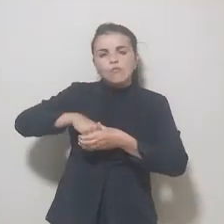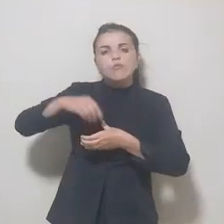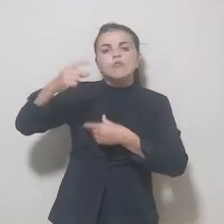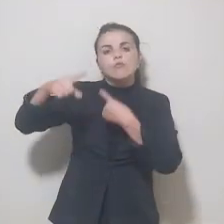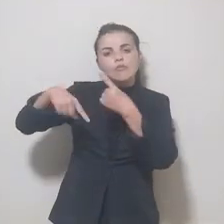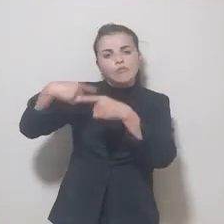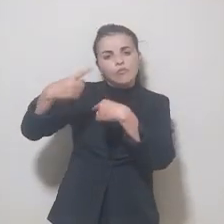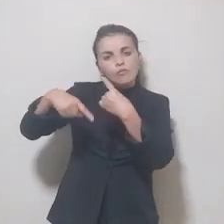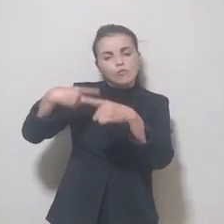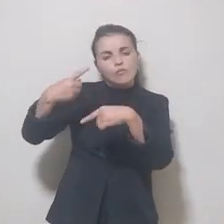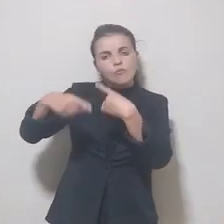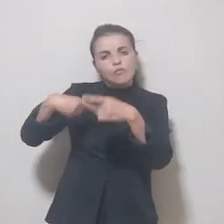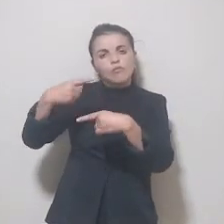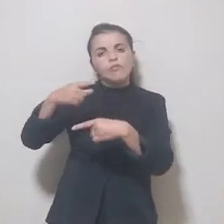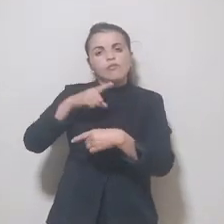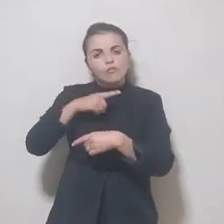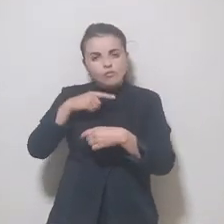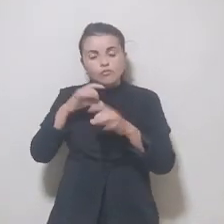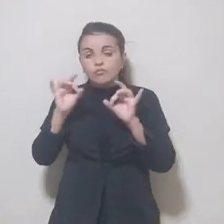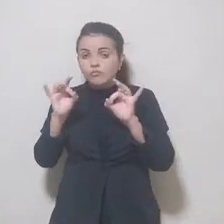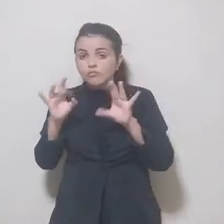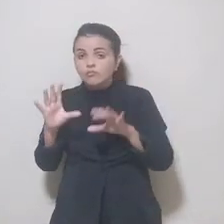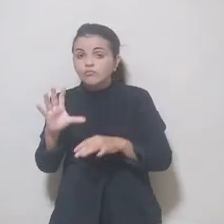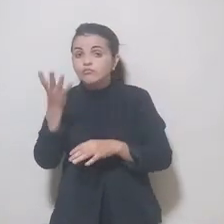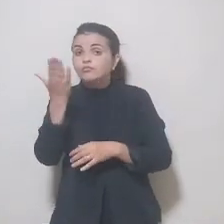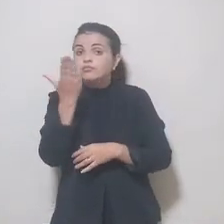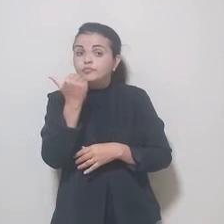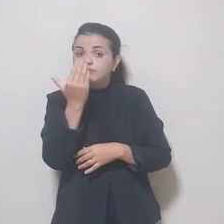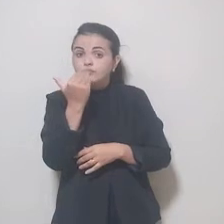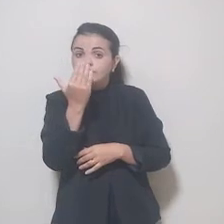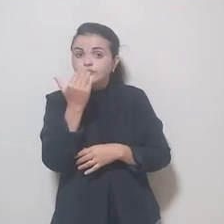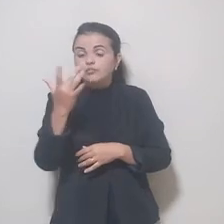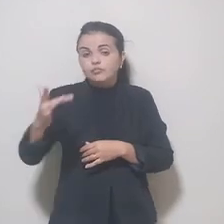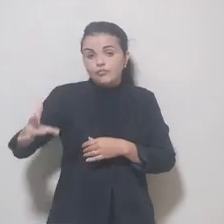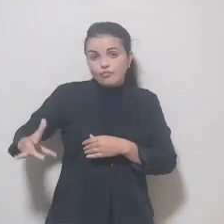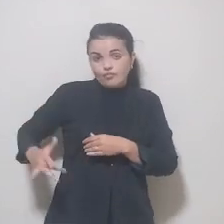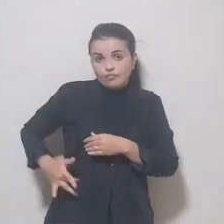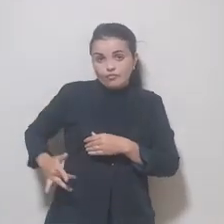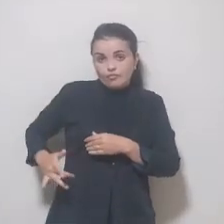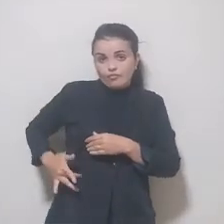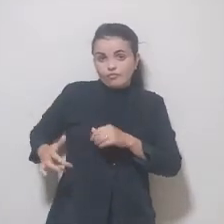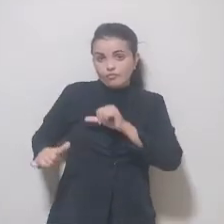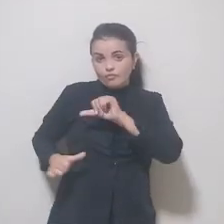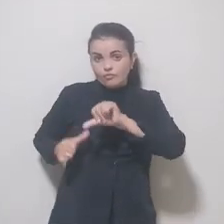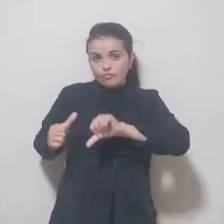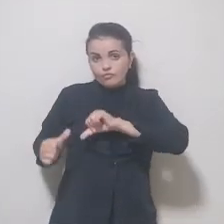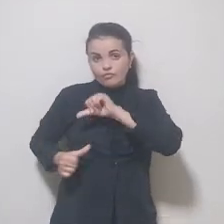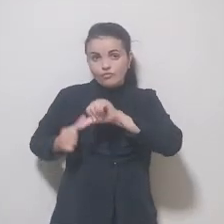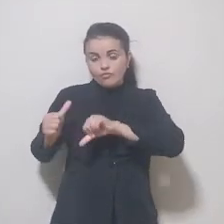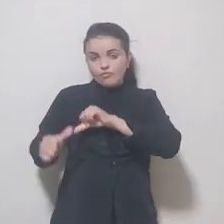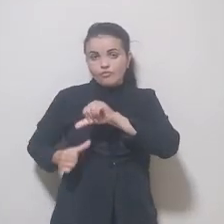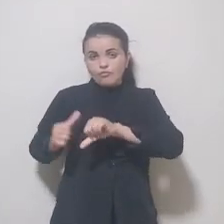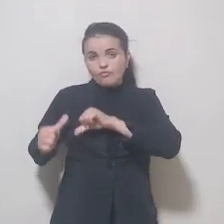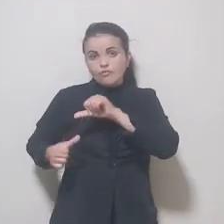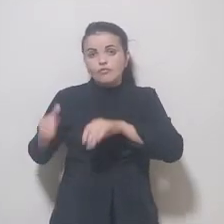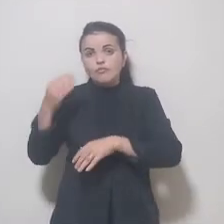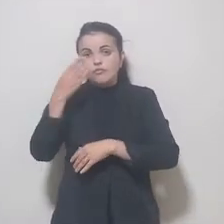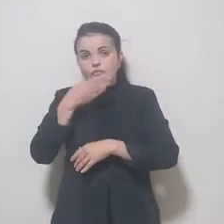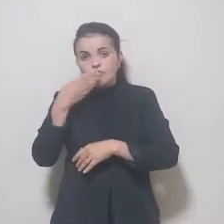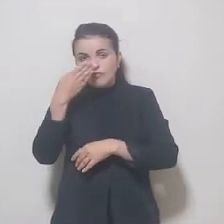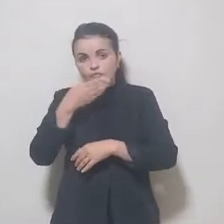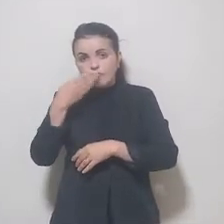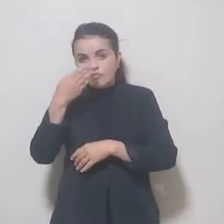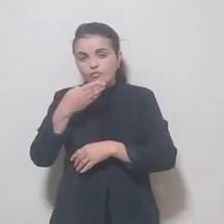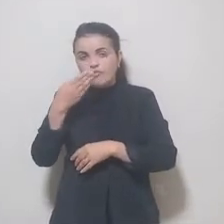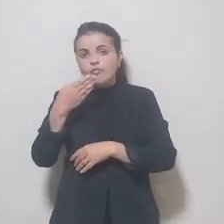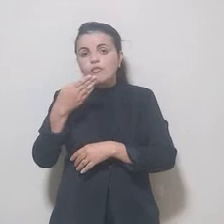porque existem situações que você não está com tanto tempo de se alimentar, aí seu fígado ele vai e transforma esse glicogênio em